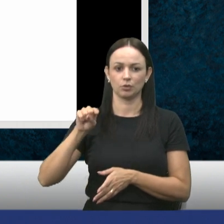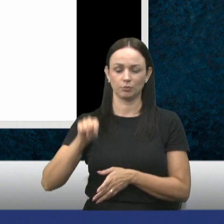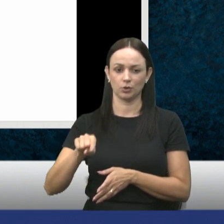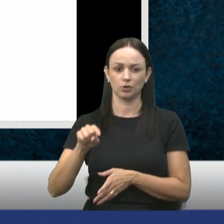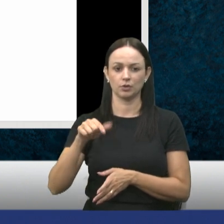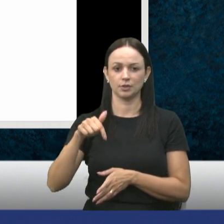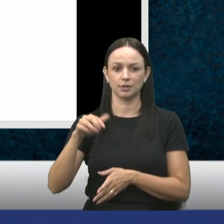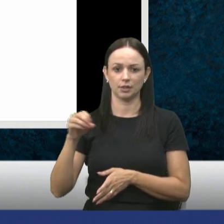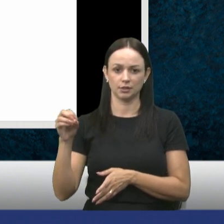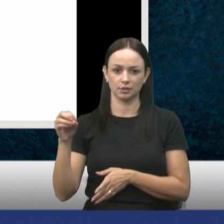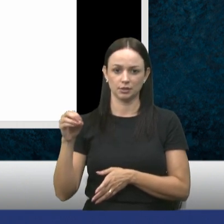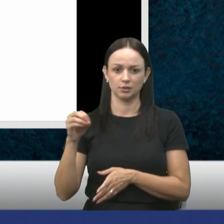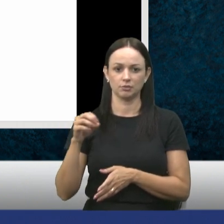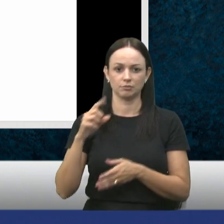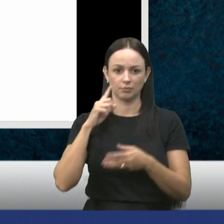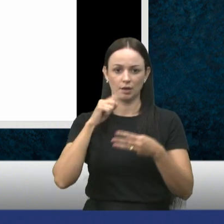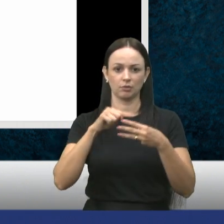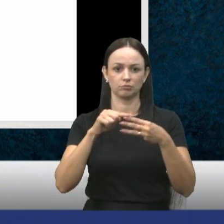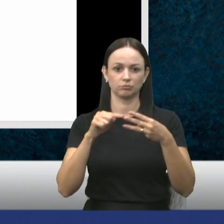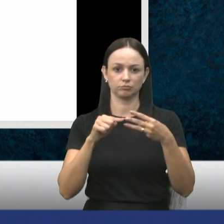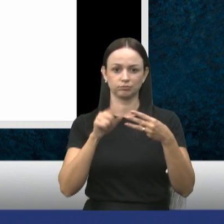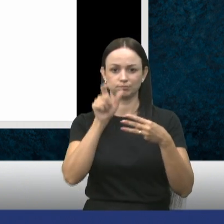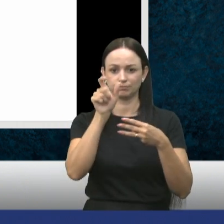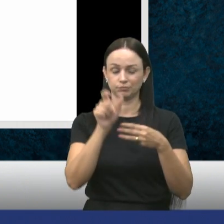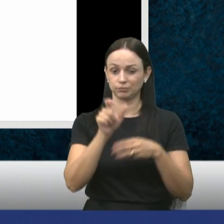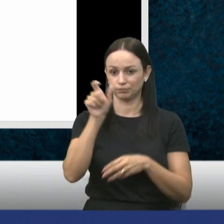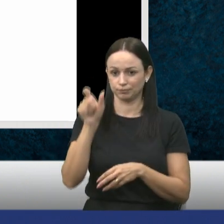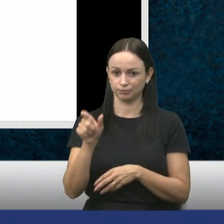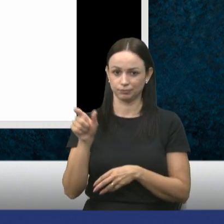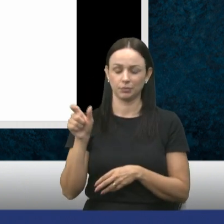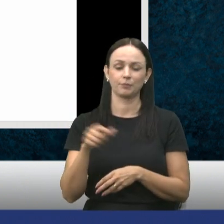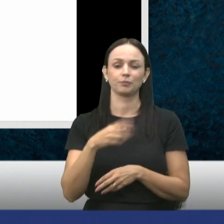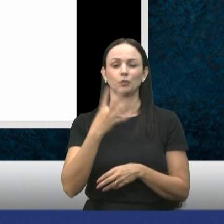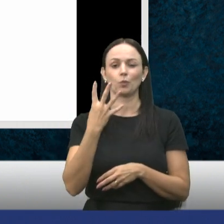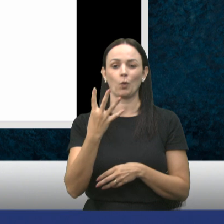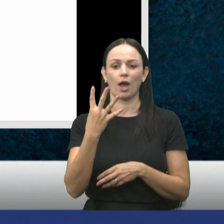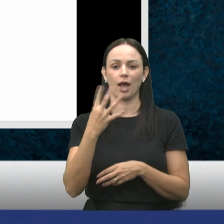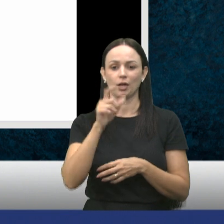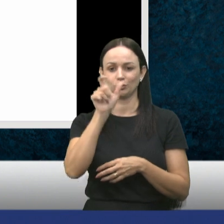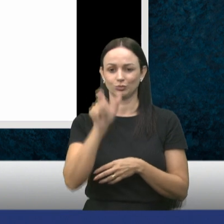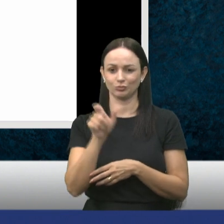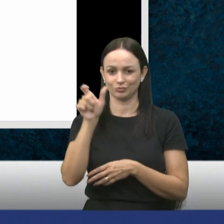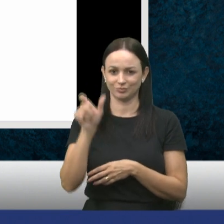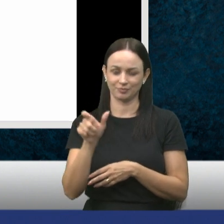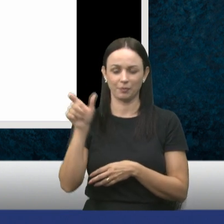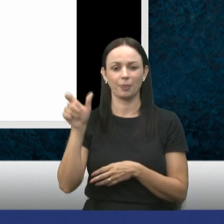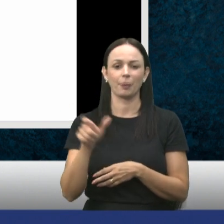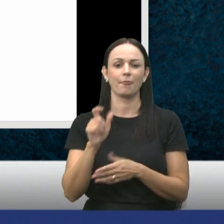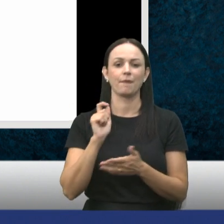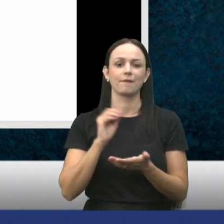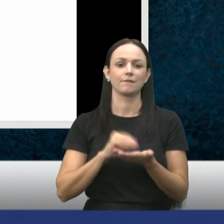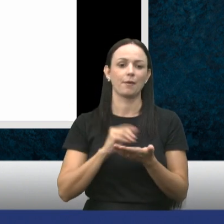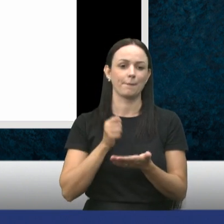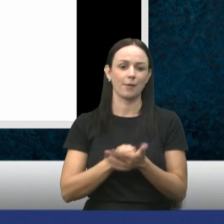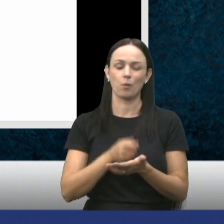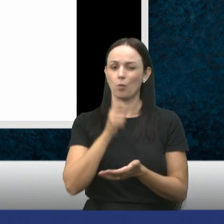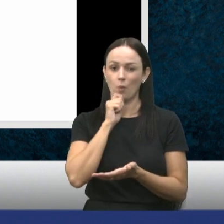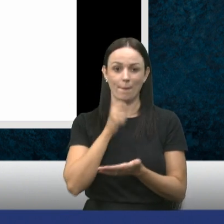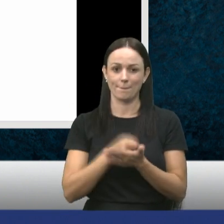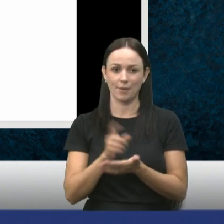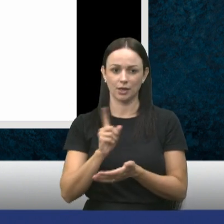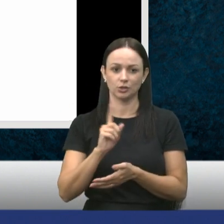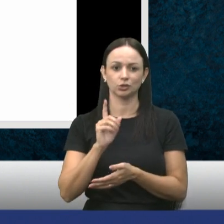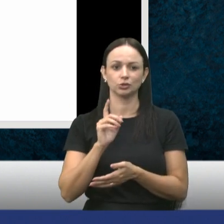29.098.700, que é essa terceira coluna. Na quarta coluna, dos restos a pagar não processados,